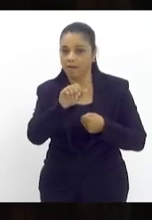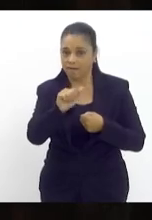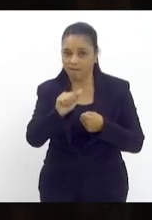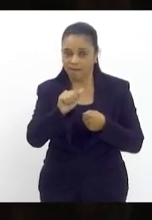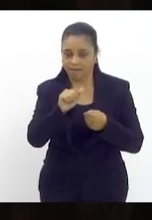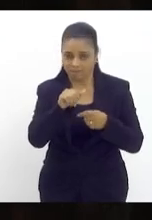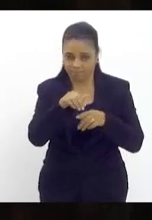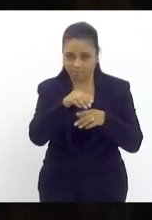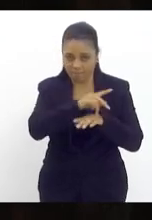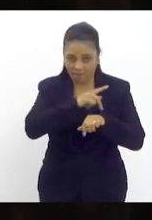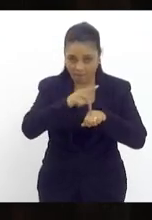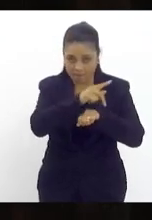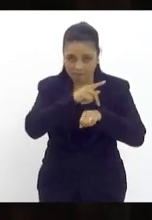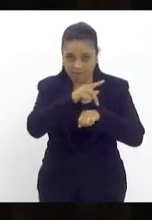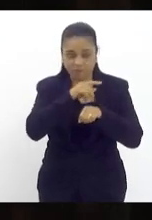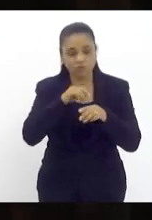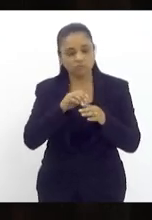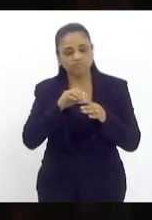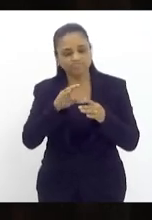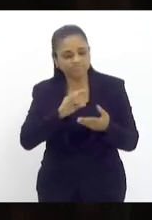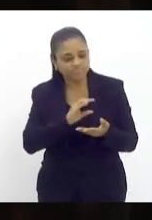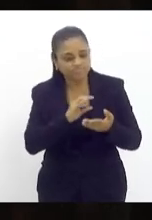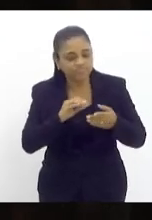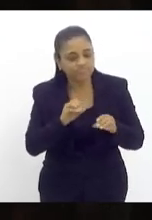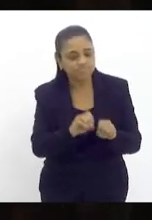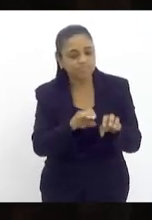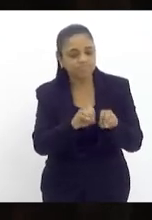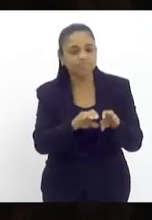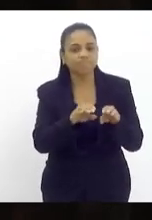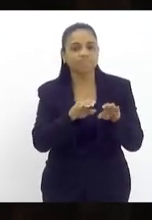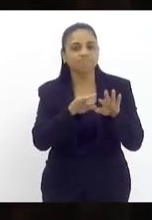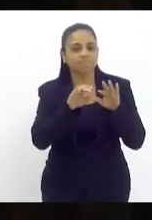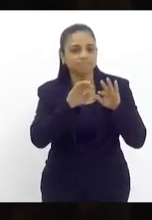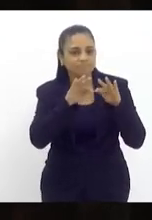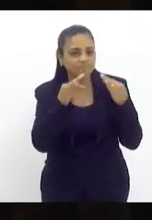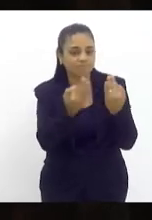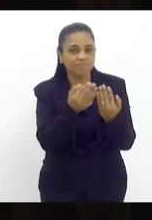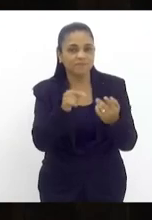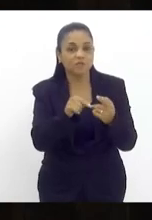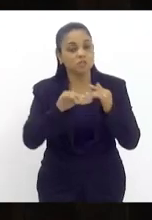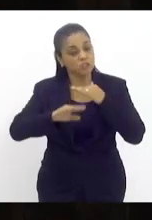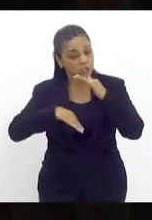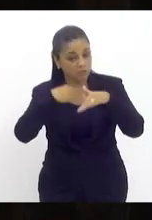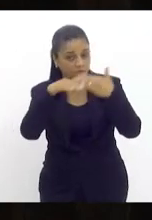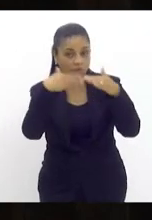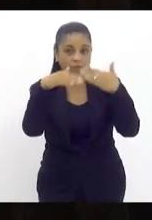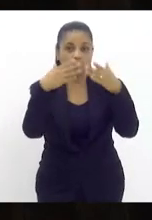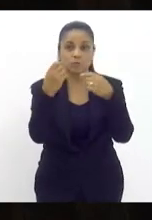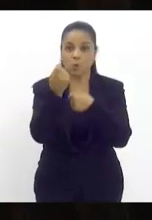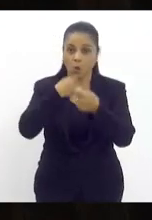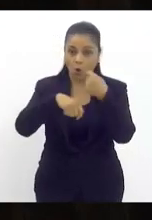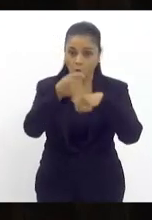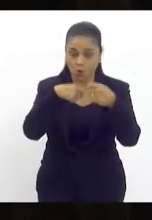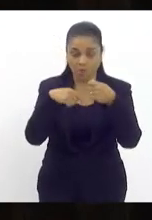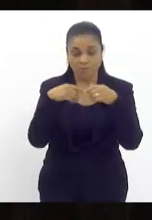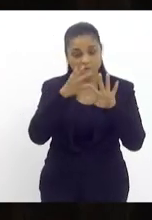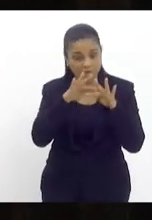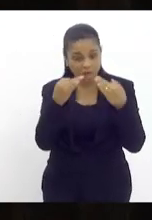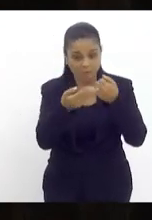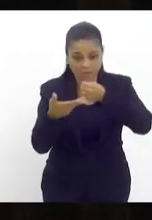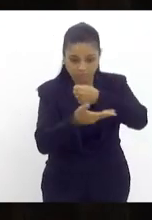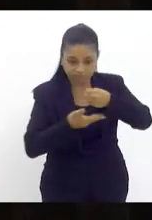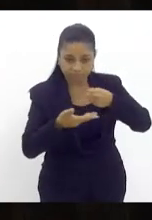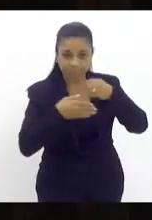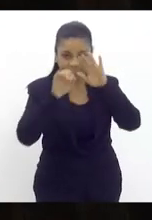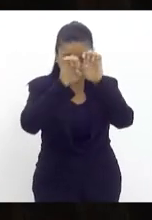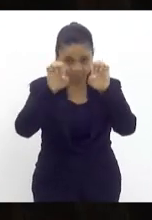tu investe em educação e família, o que, que nós temos? Primeiro, desenvolvimento econômico, porque a família estruturada trabalha melhor e